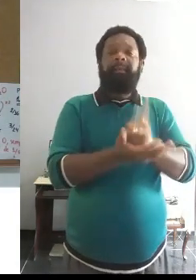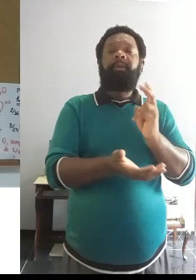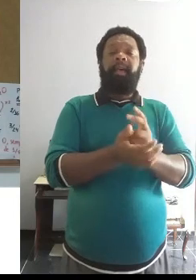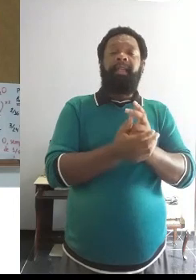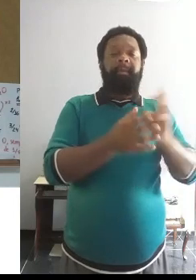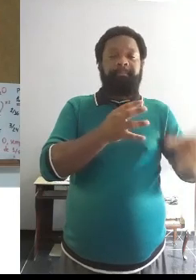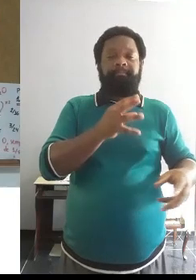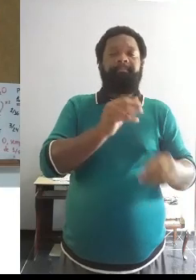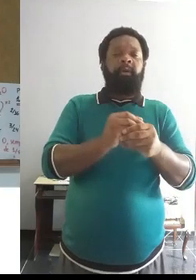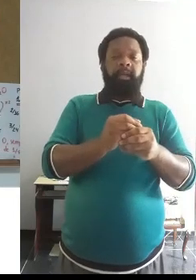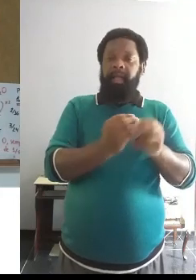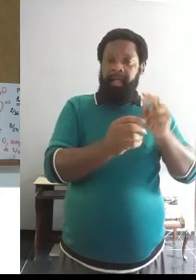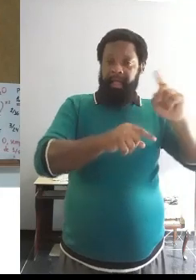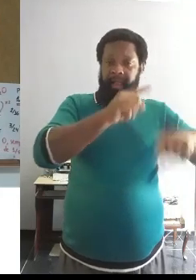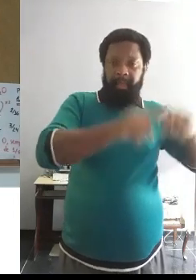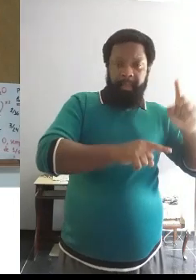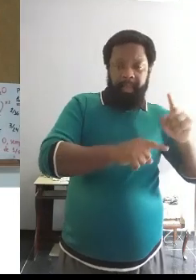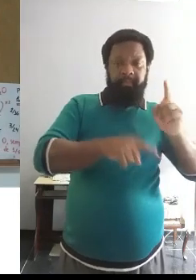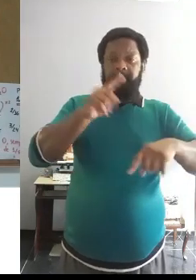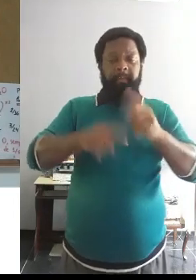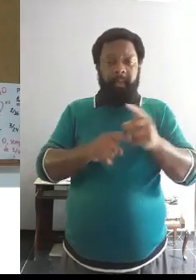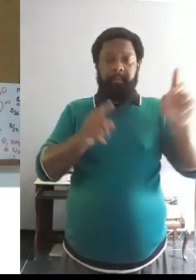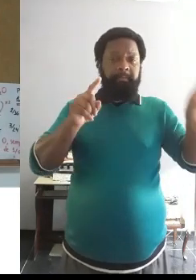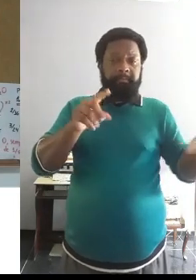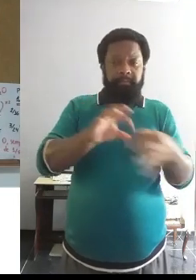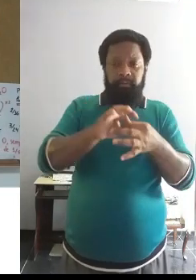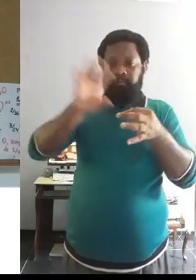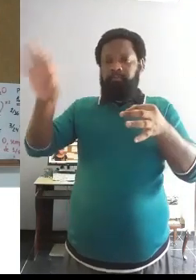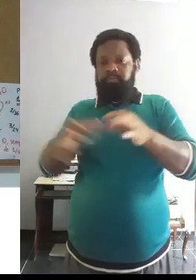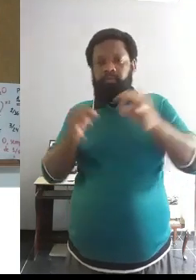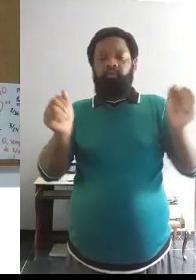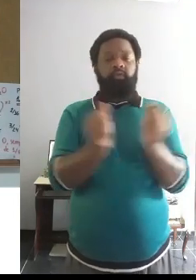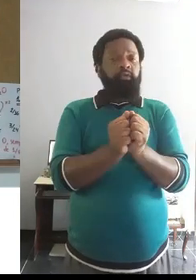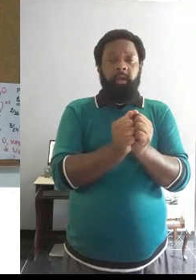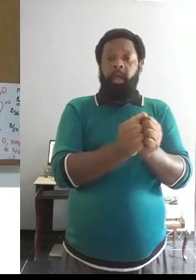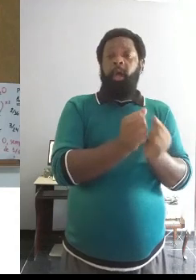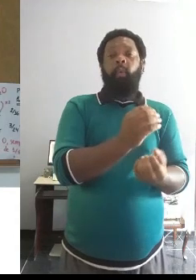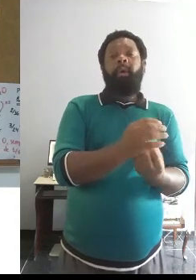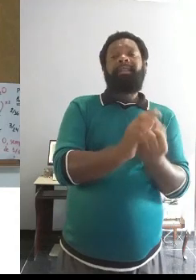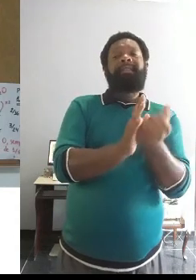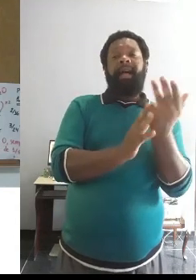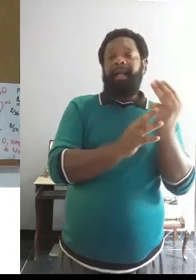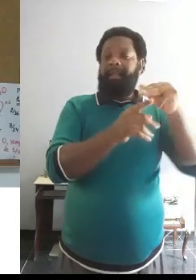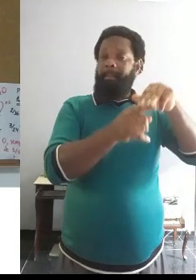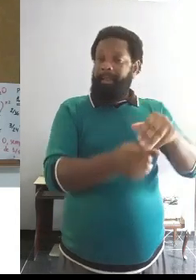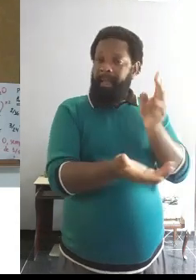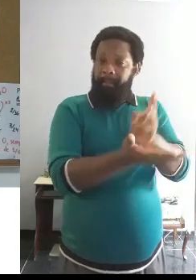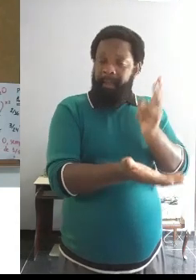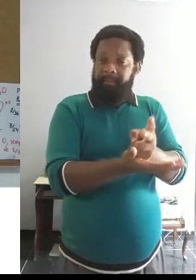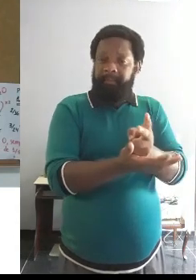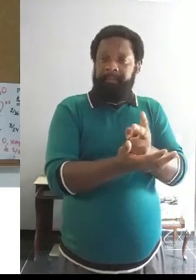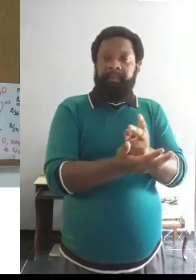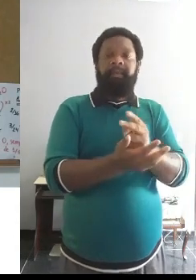ser formada pelos mesmos elementos químicos, combinados na mesma proporção em massa. Isso significa que